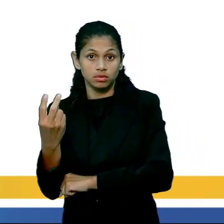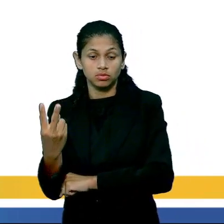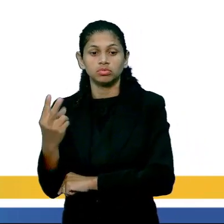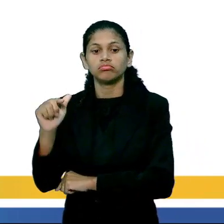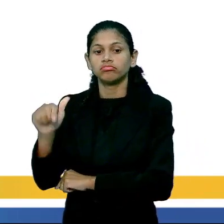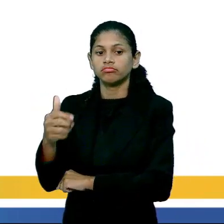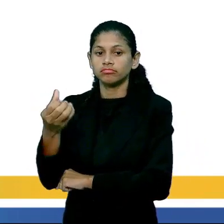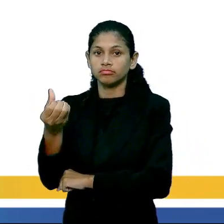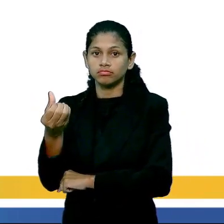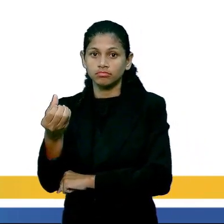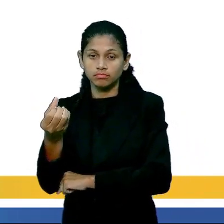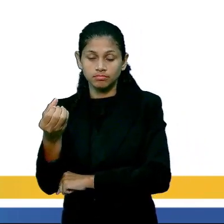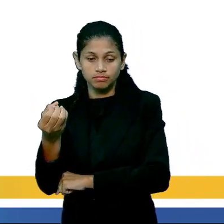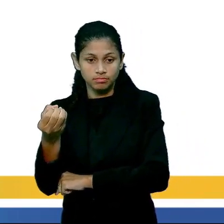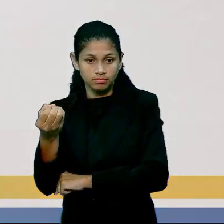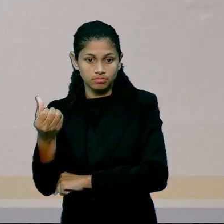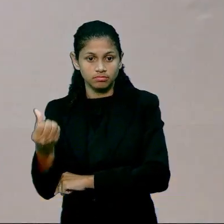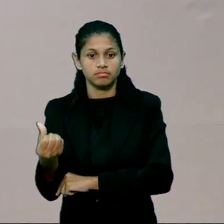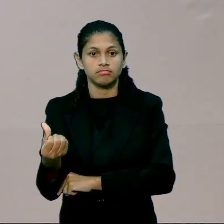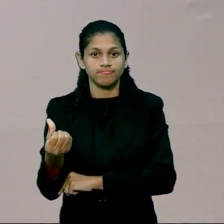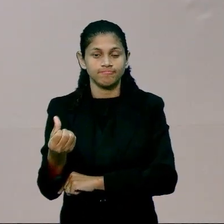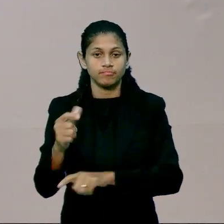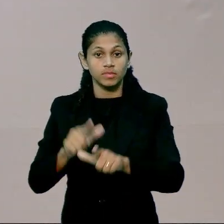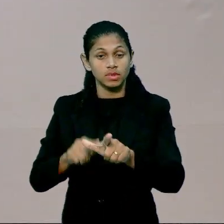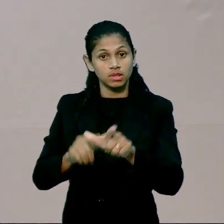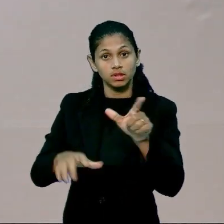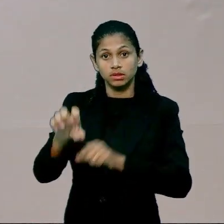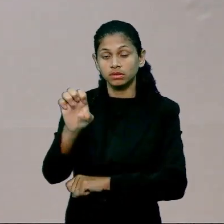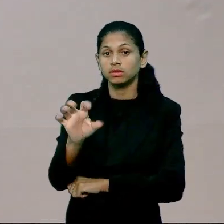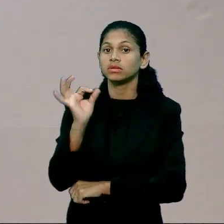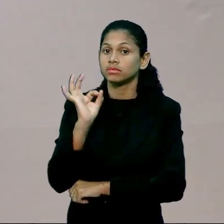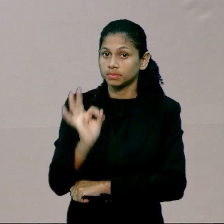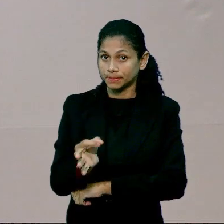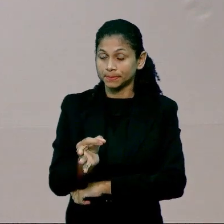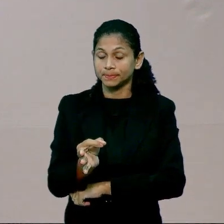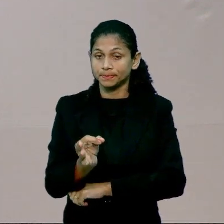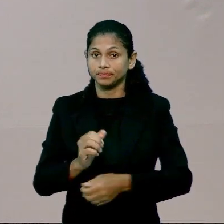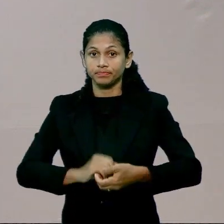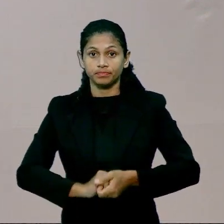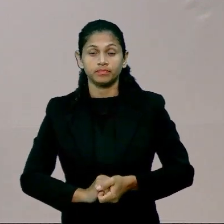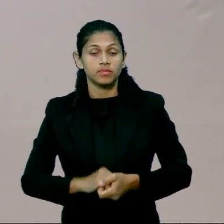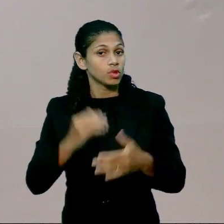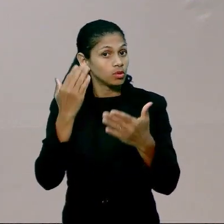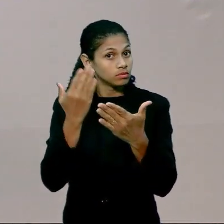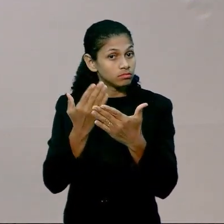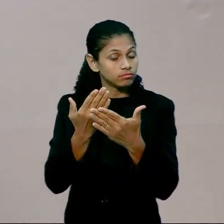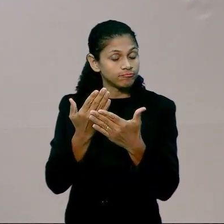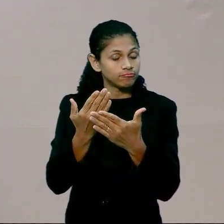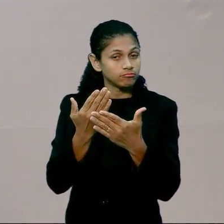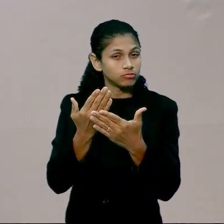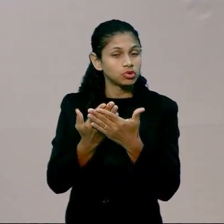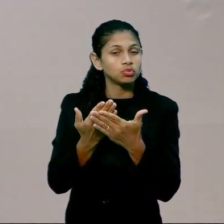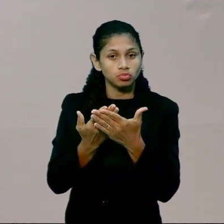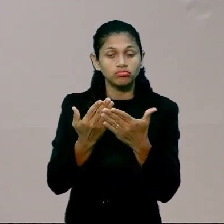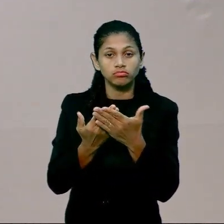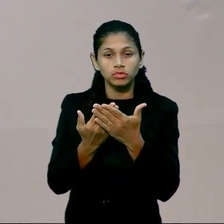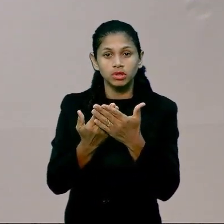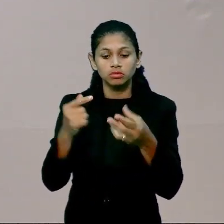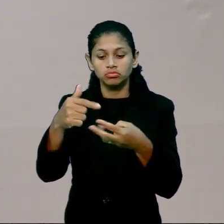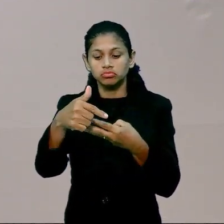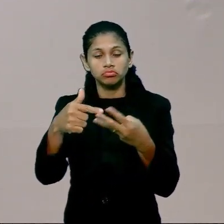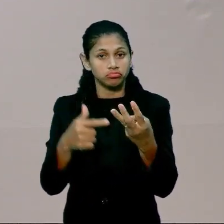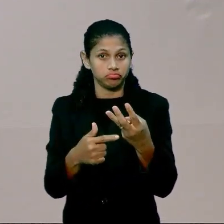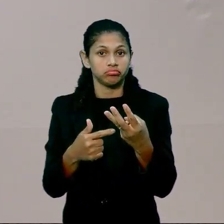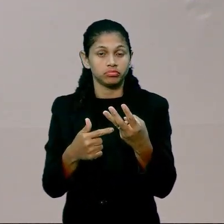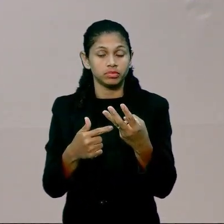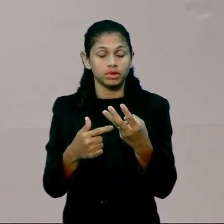a nossa alternativa correta é a letra e pessoal quando a gente trabalha com três jogadores a gente não sabe assim a gente